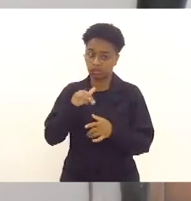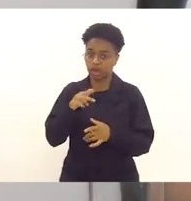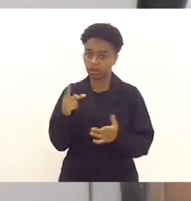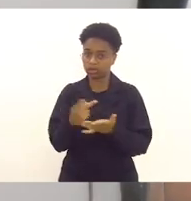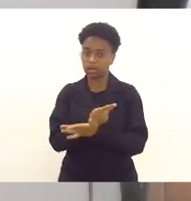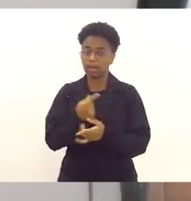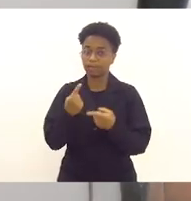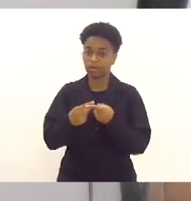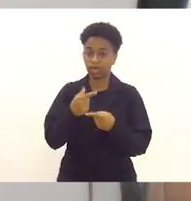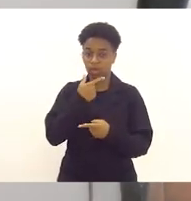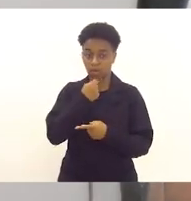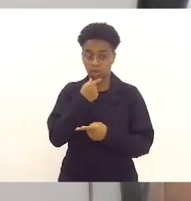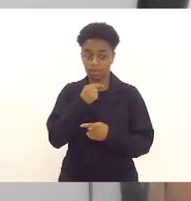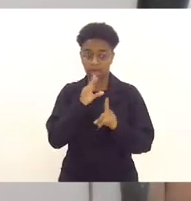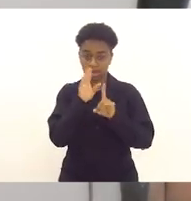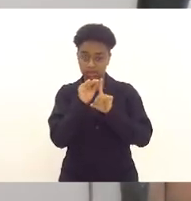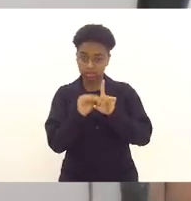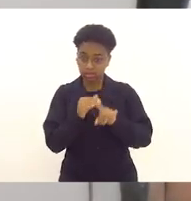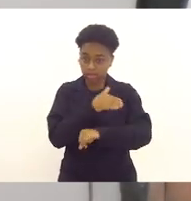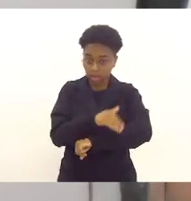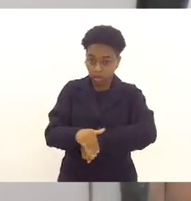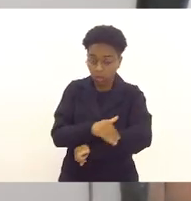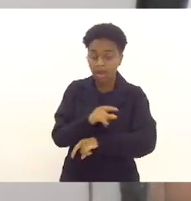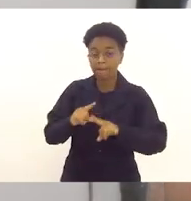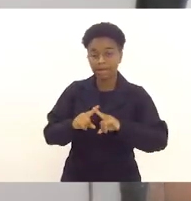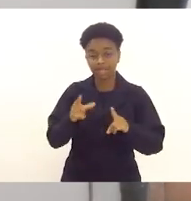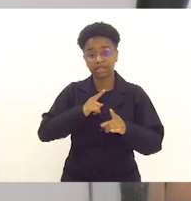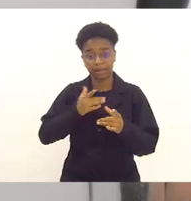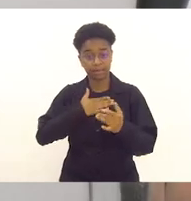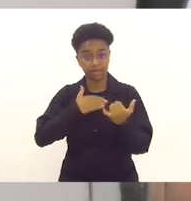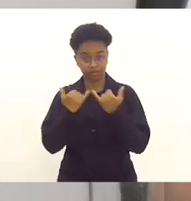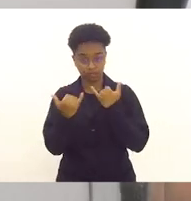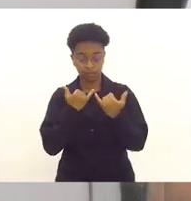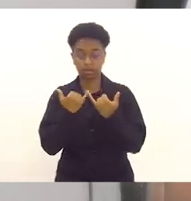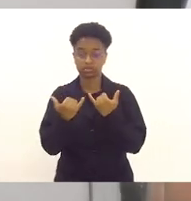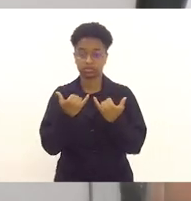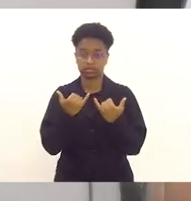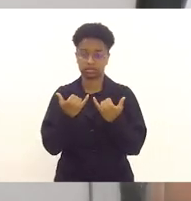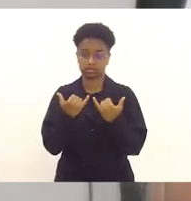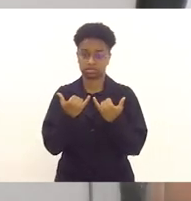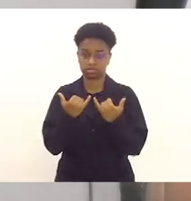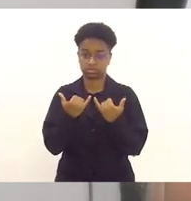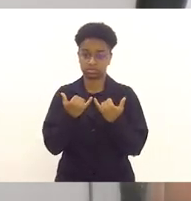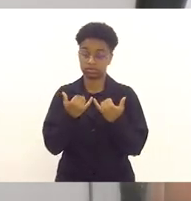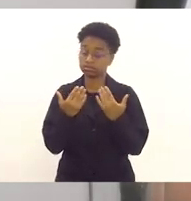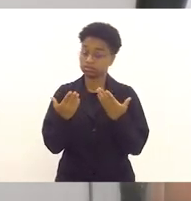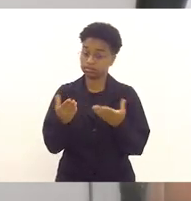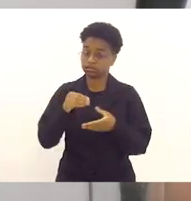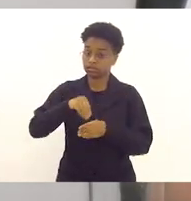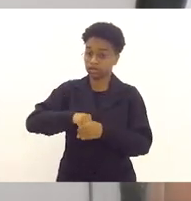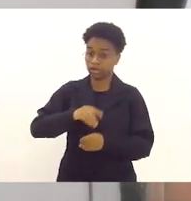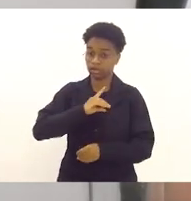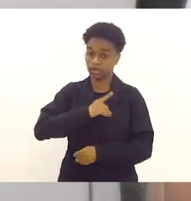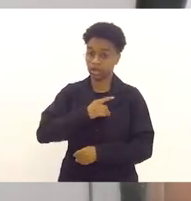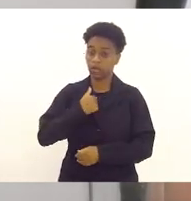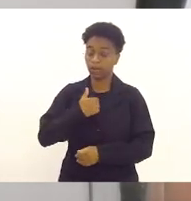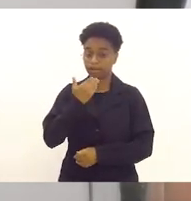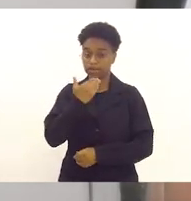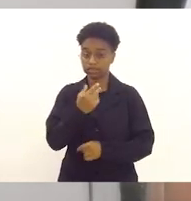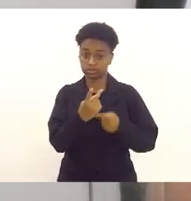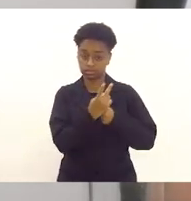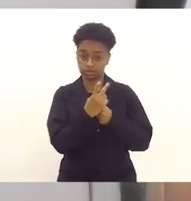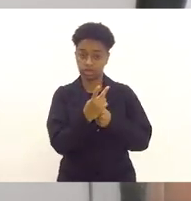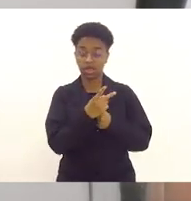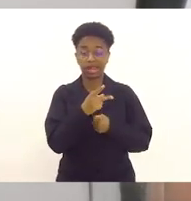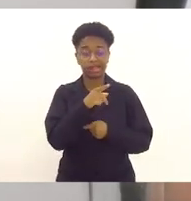vi na minha vida minha filha na rua e ele ainda tem o meu endereço tem acesso aos meus dados e na Delegacia eu pedi medida protetiva ele